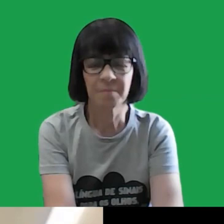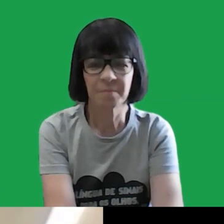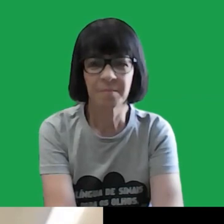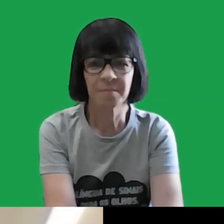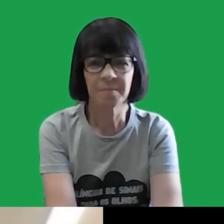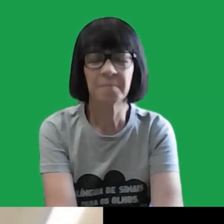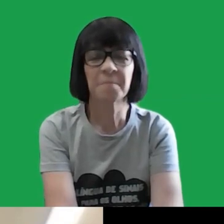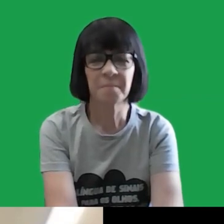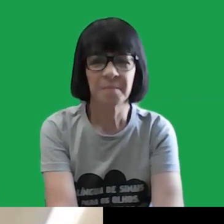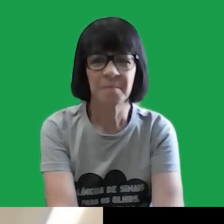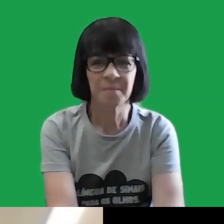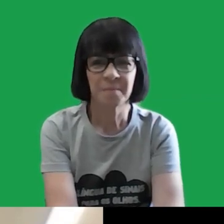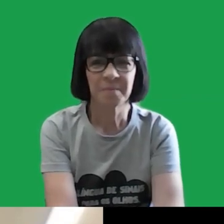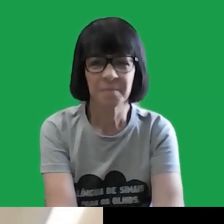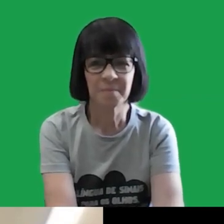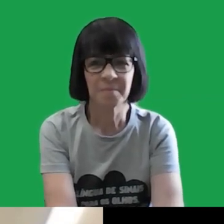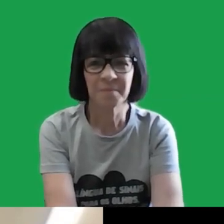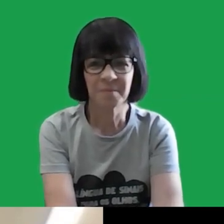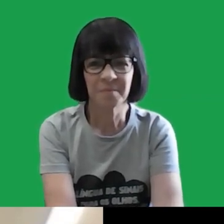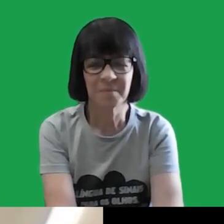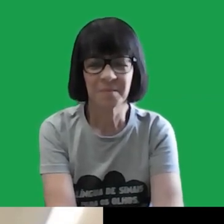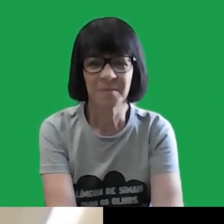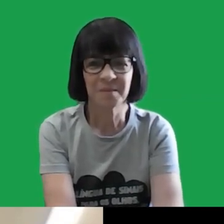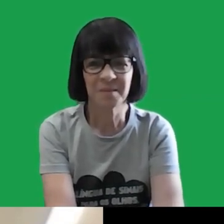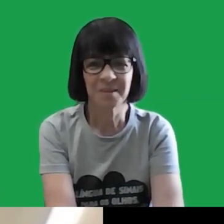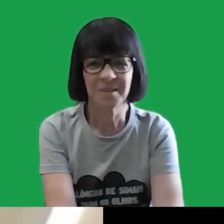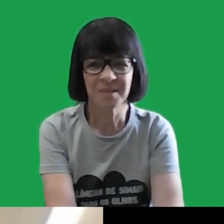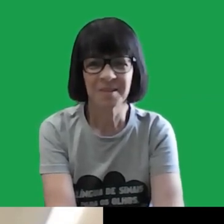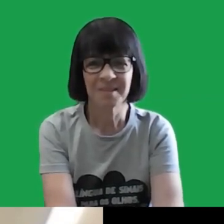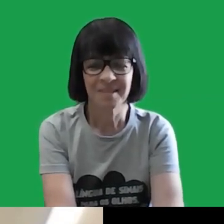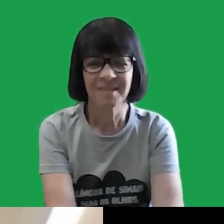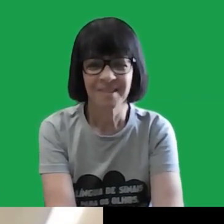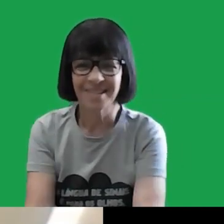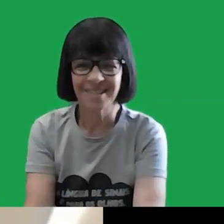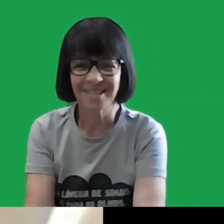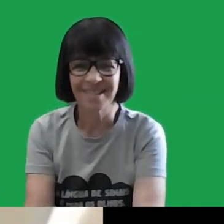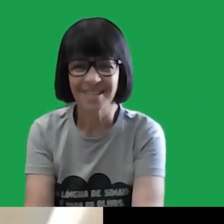vocês fazem, né? Quiser contar mais alguma coisa sobre vocês?